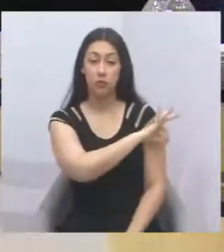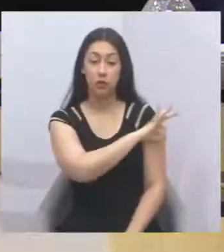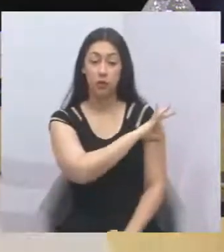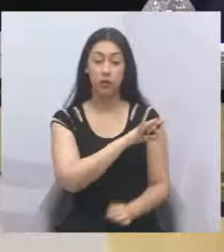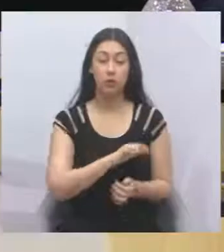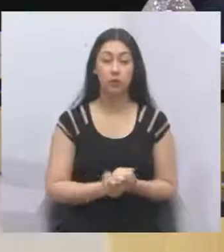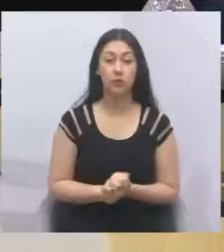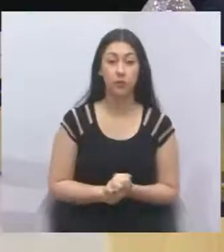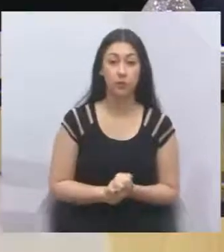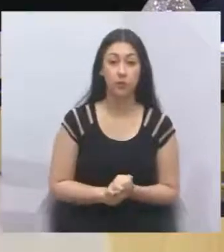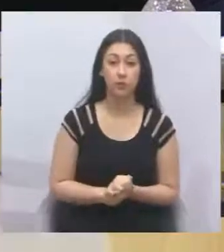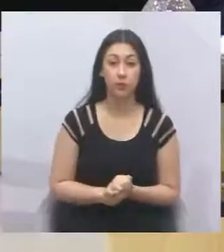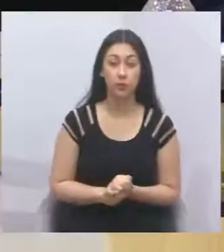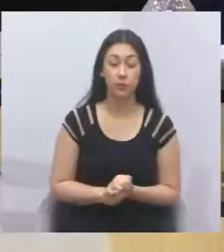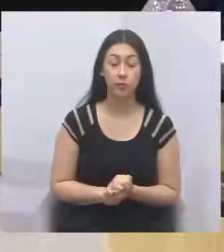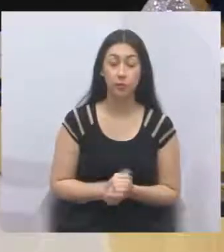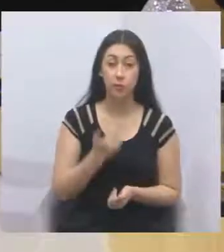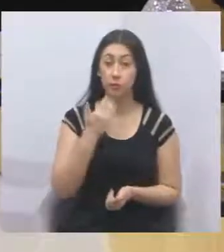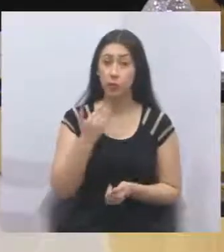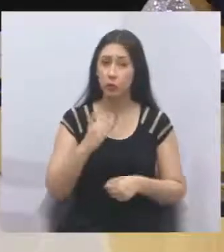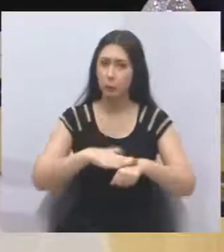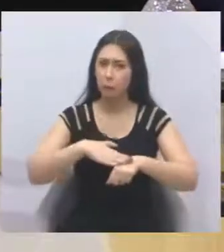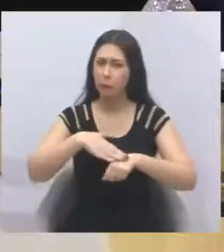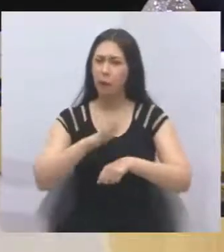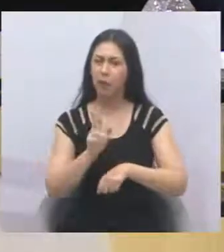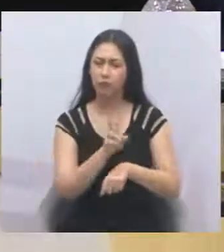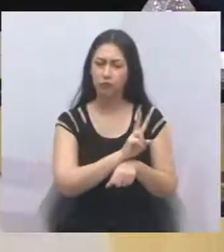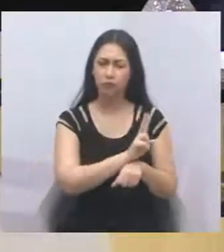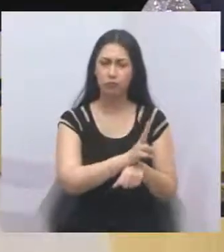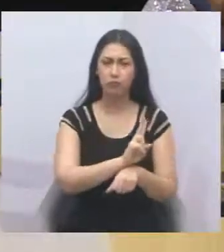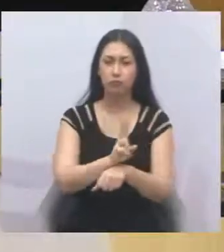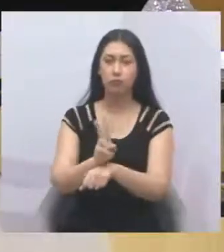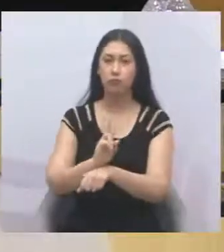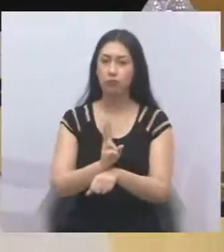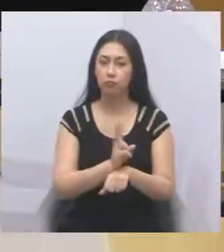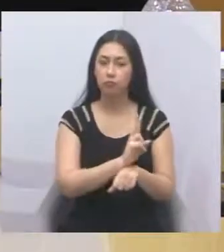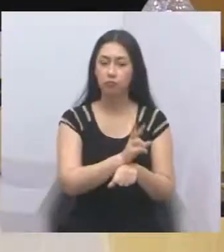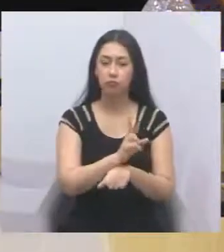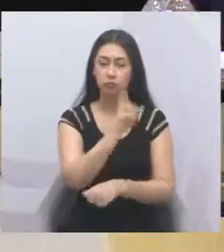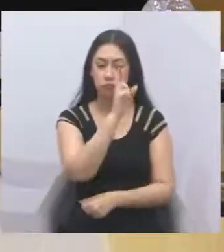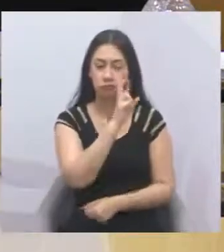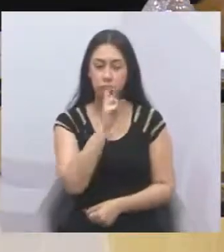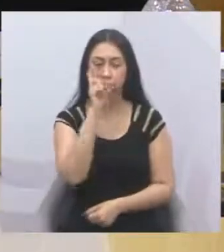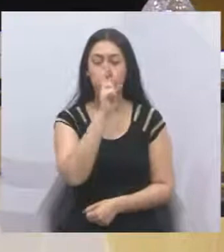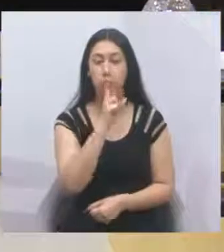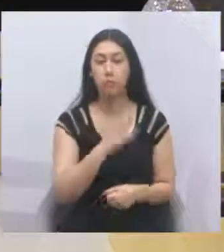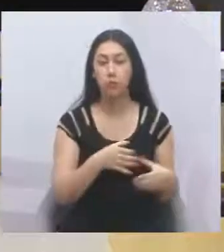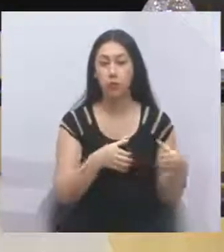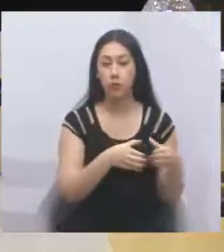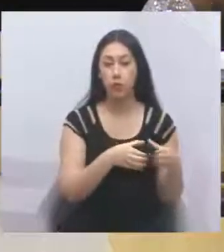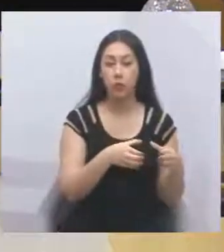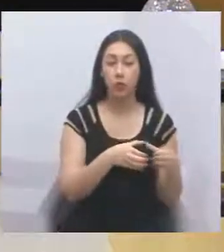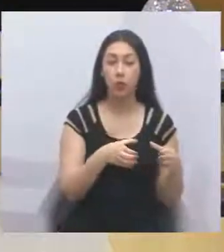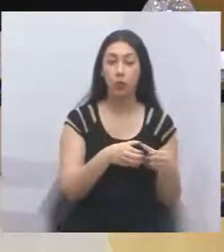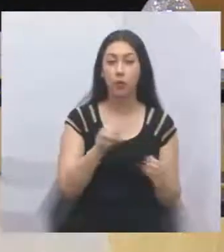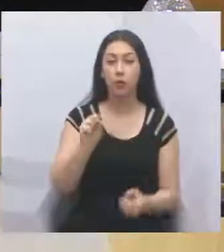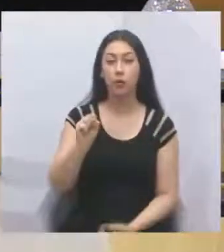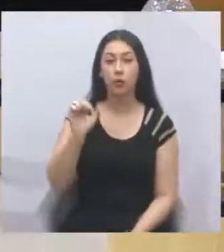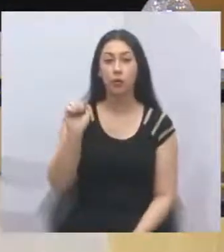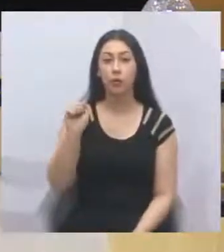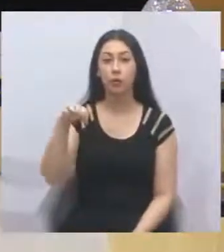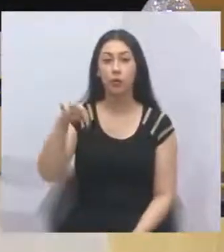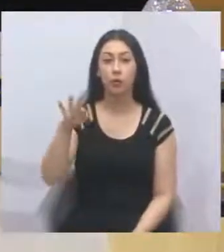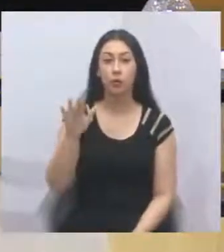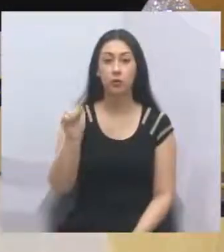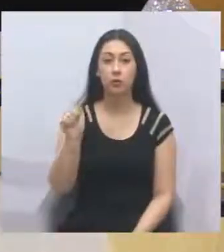do Interior, solicitando intensificação de rondas ostensiva no residencial Santa Paula, no